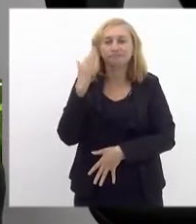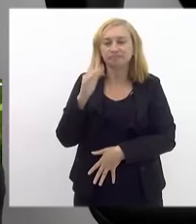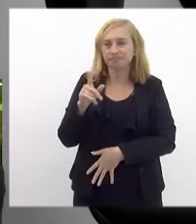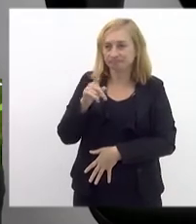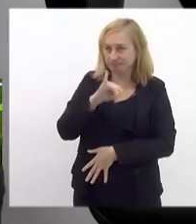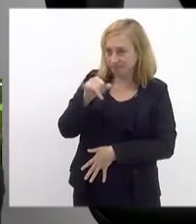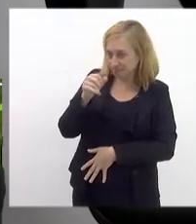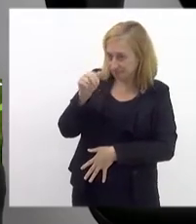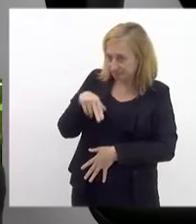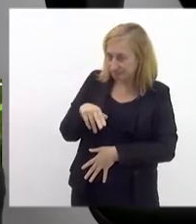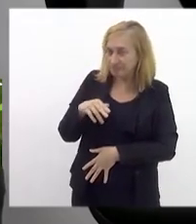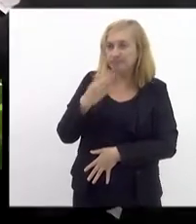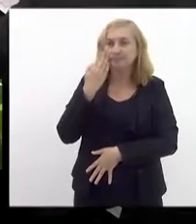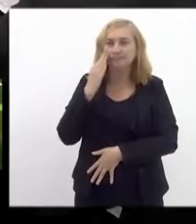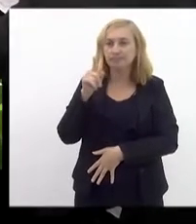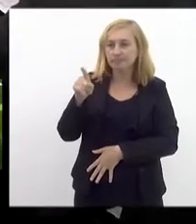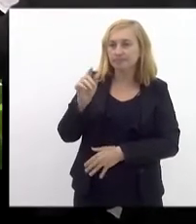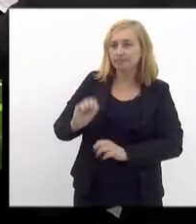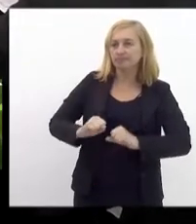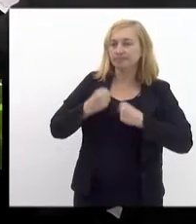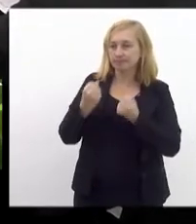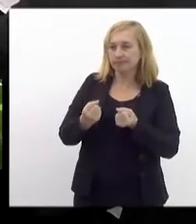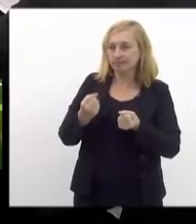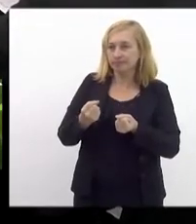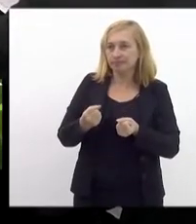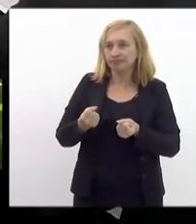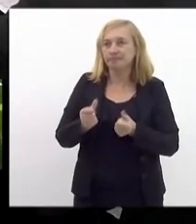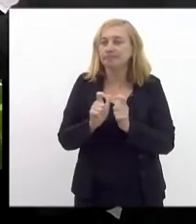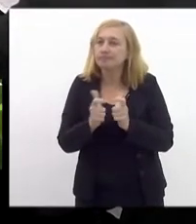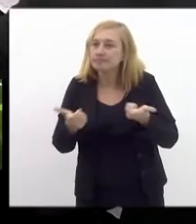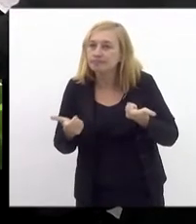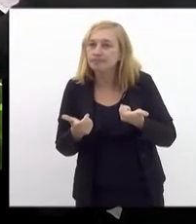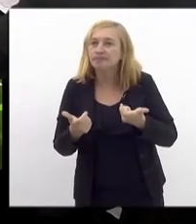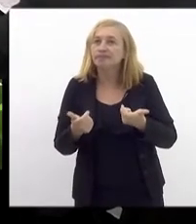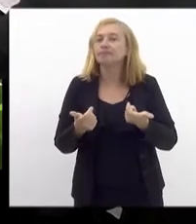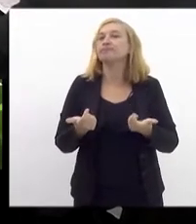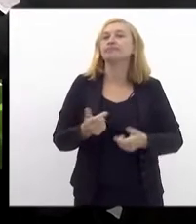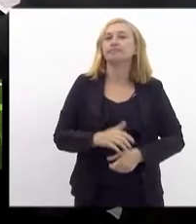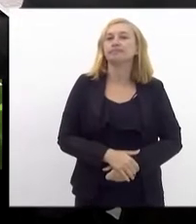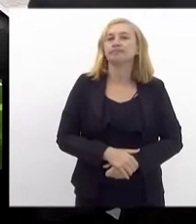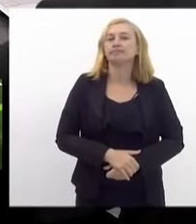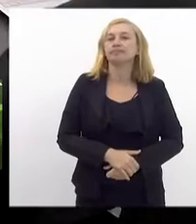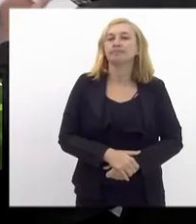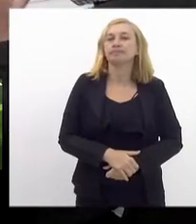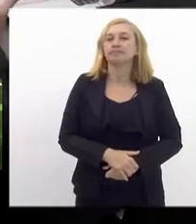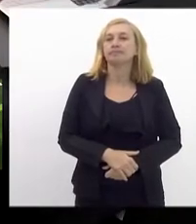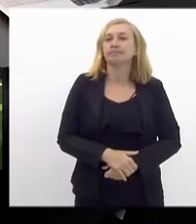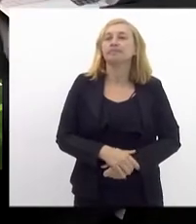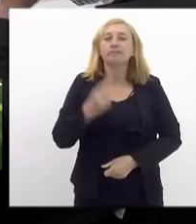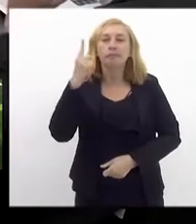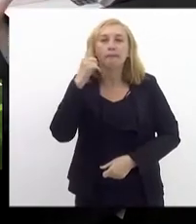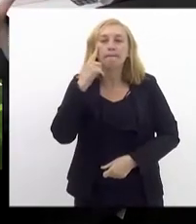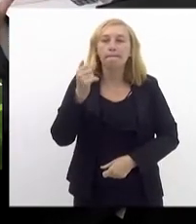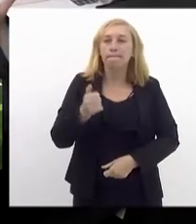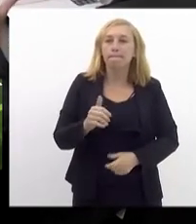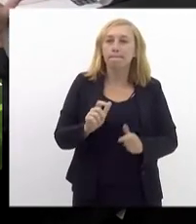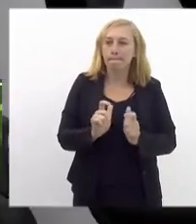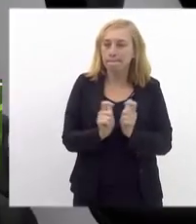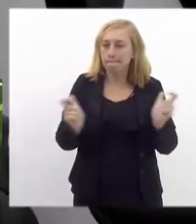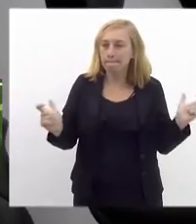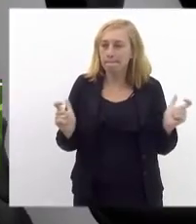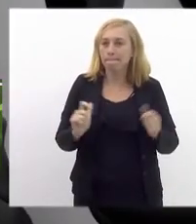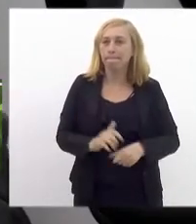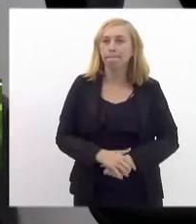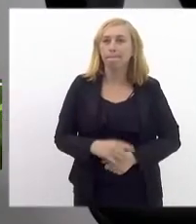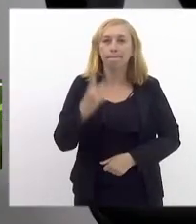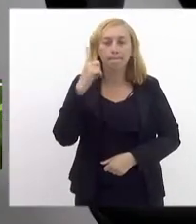falando. Você é um dos defensores aí intensos e com a tradição na questão da inovação, mas a gente tem que pensar um pouco mais amplo isso, porque a gente está